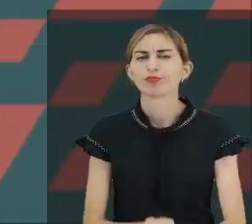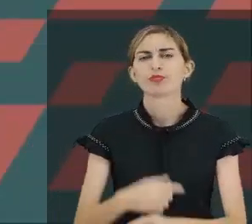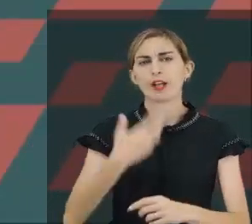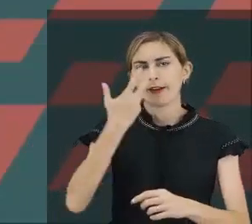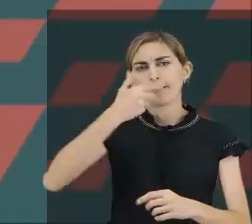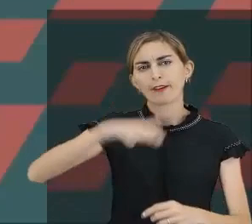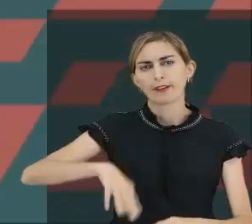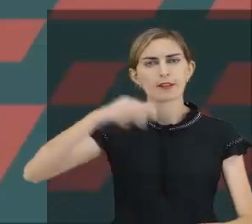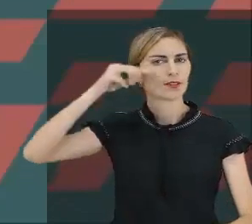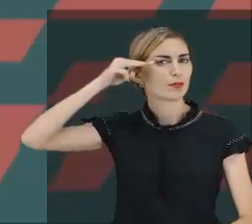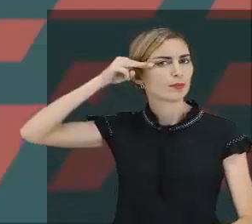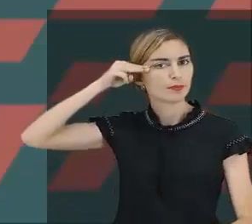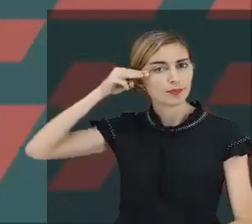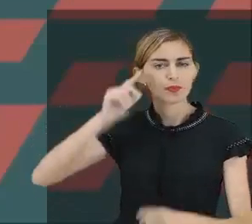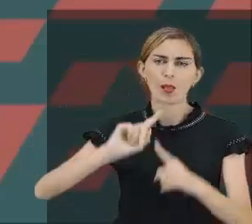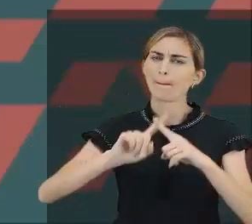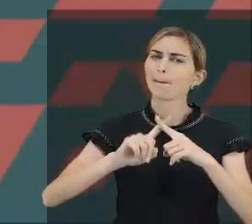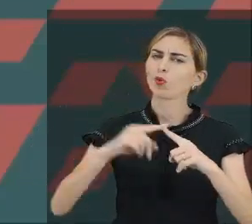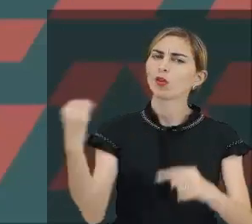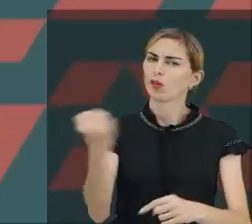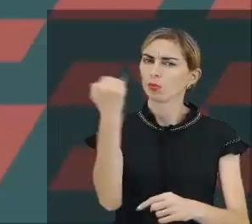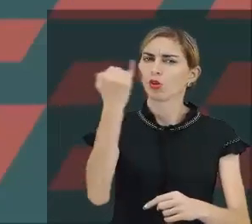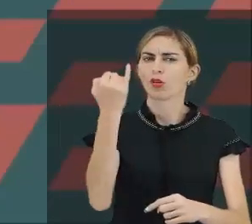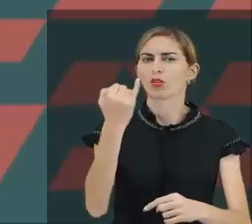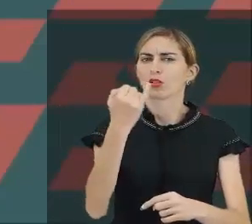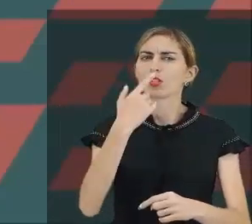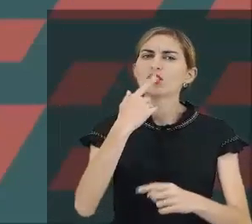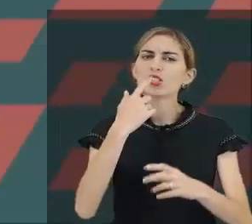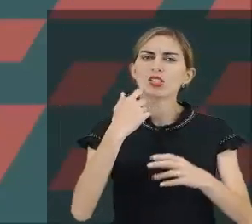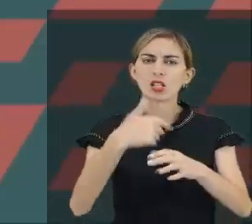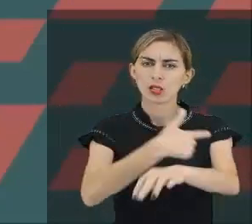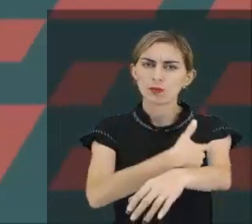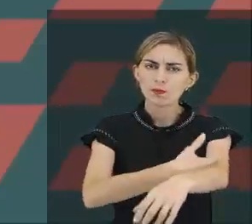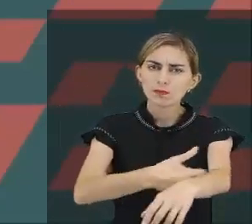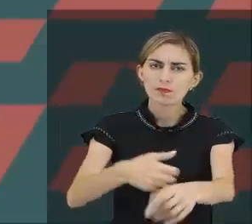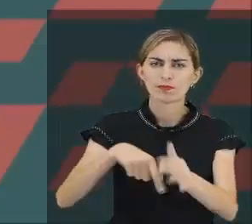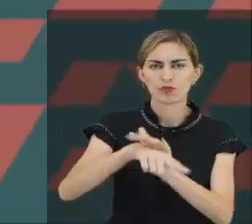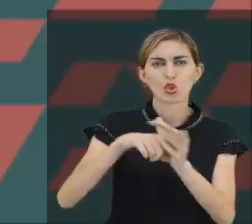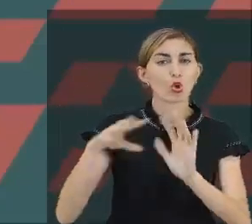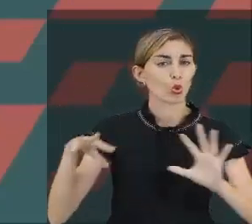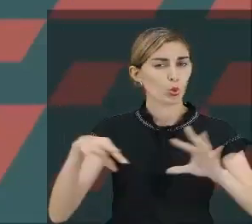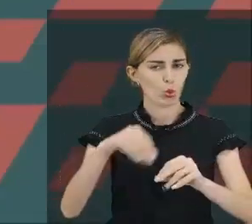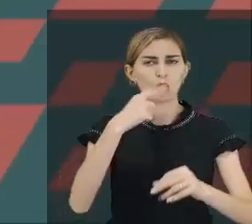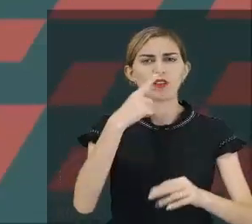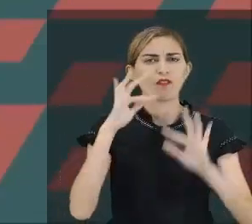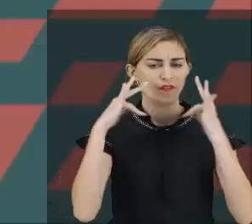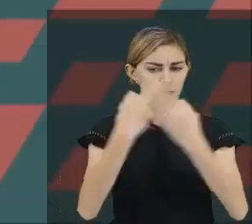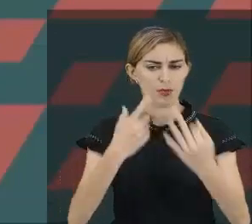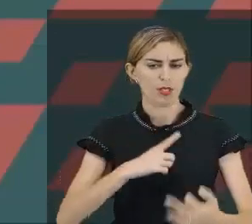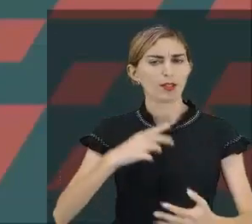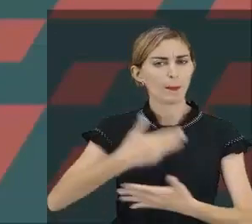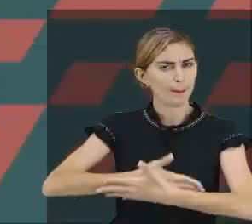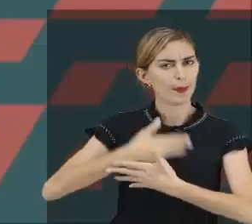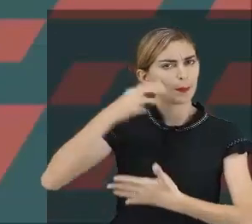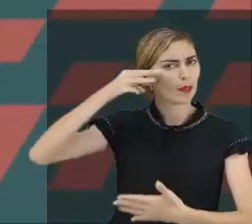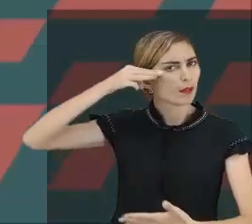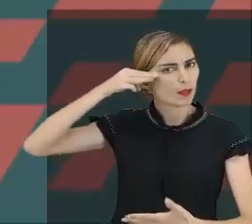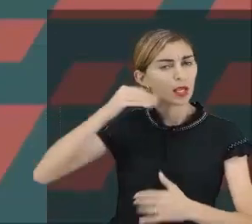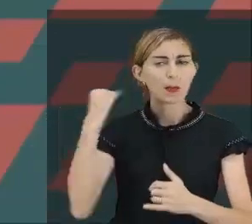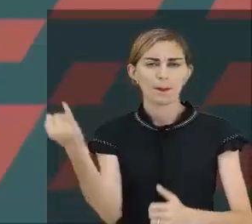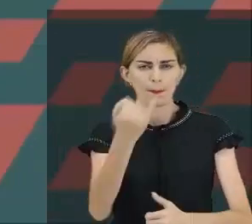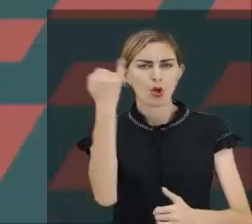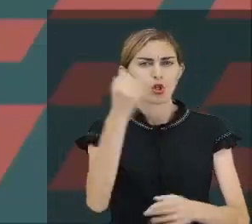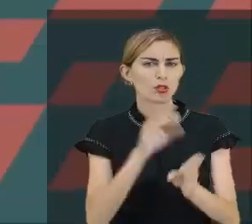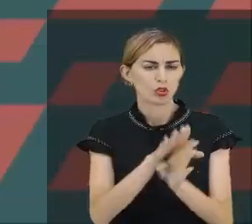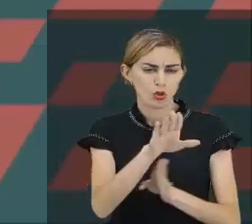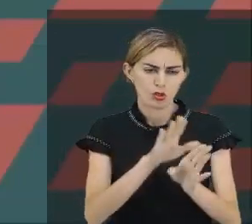identificar uma criança com síndrome de Down. Mas por que é importante o cariótipo? Porque toda família que tem um bebê com síndrome de Down é